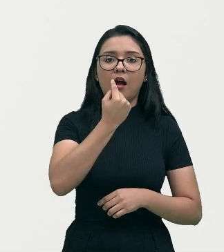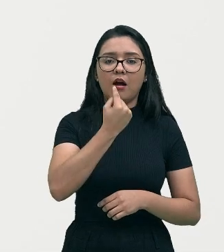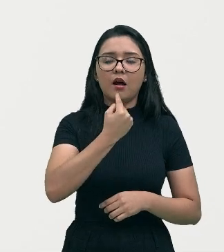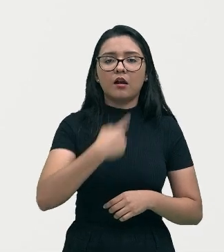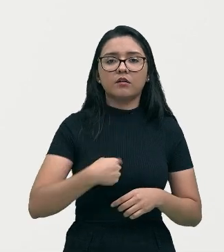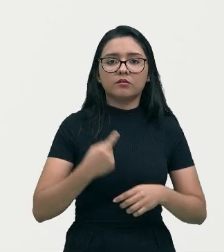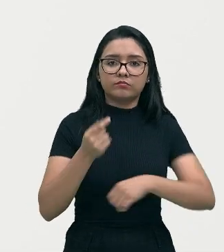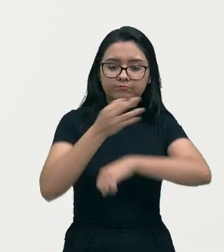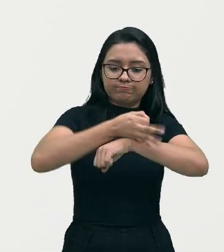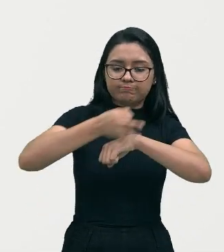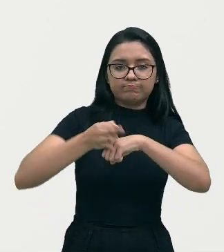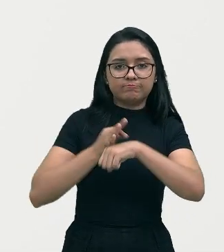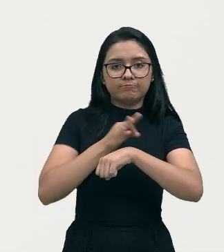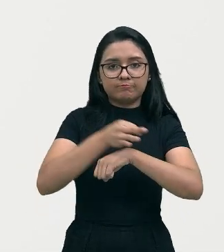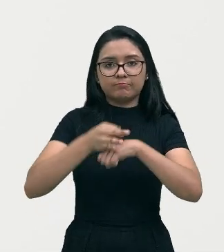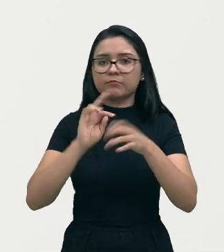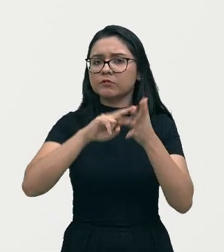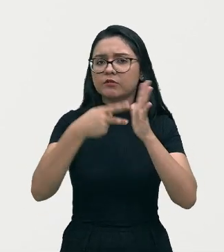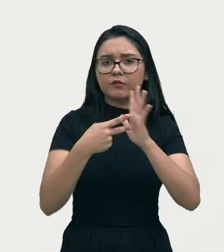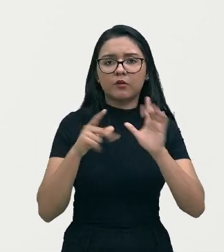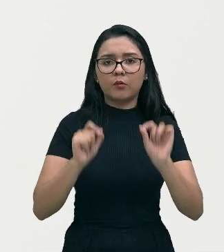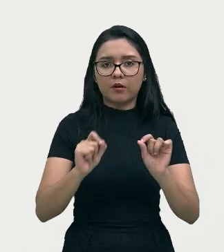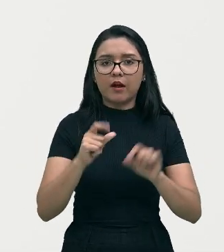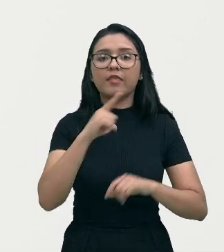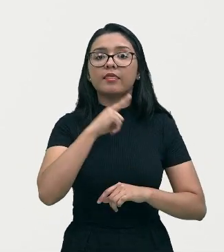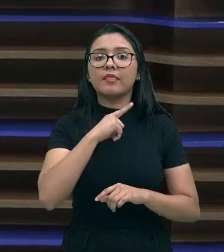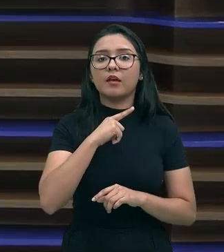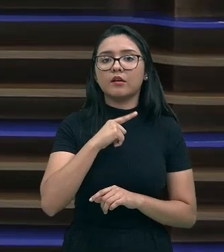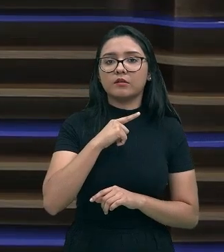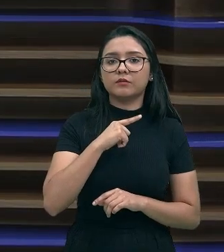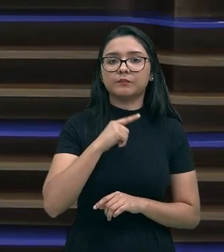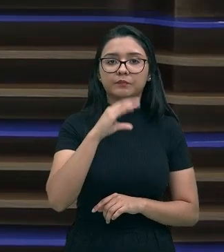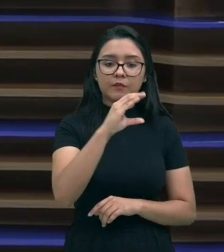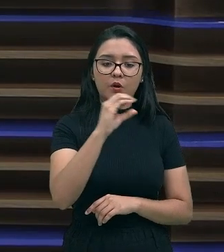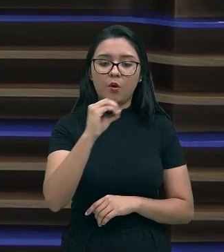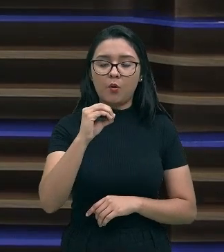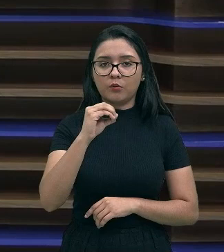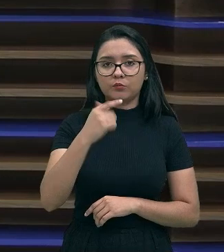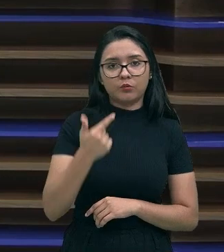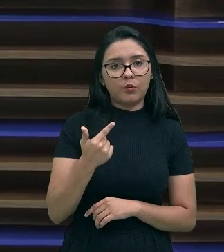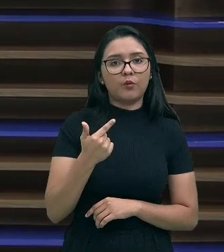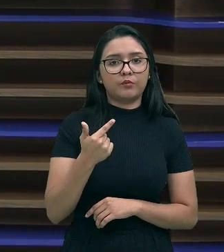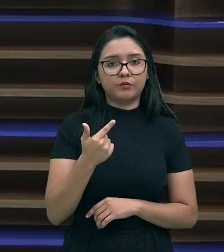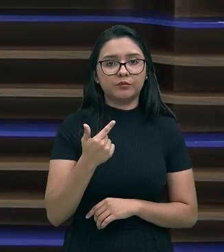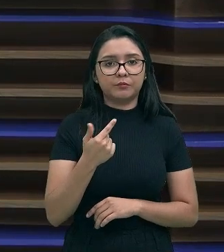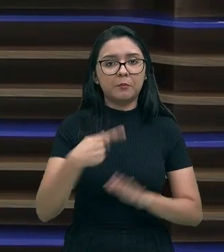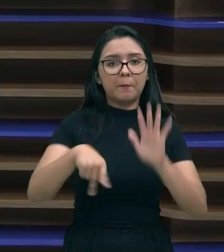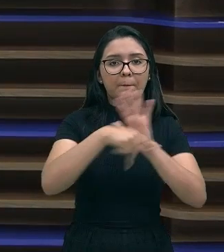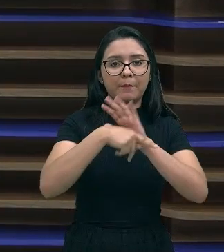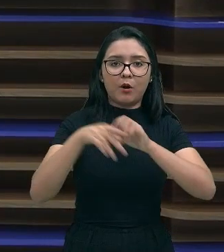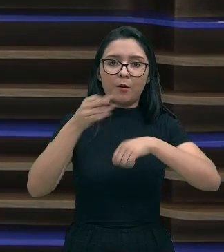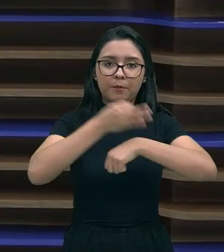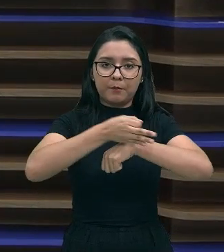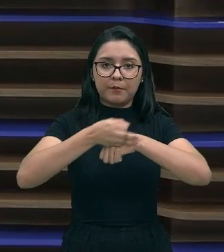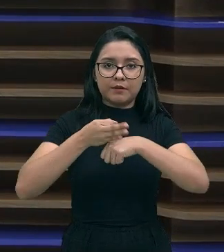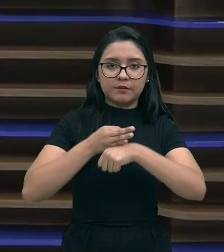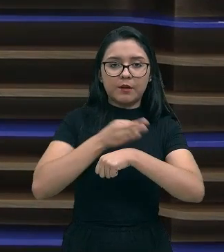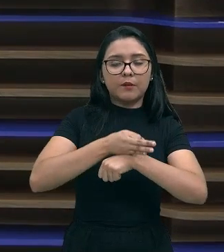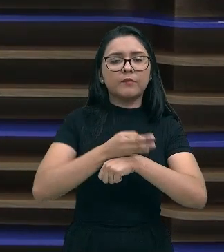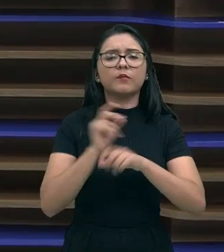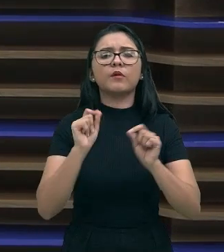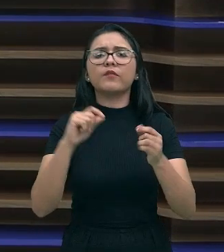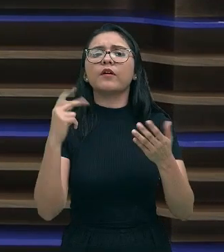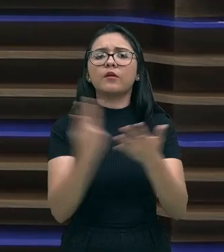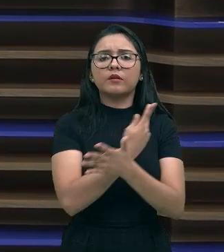das células. Então, isso quer dizer o quê? Que ele está rico em gás carbônico, né? Que é o produto ali das células, tá? E aí o que vai acontecer? Ele